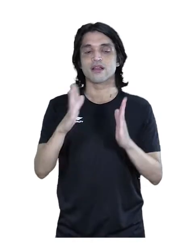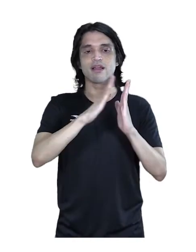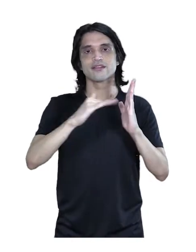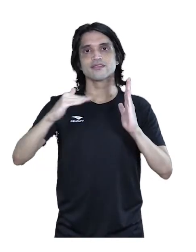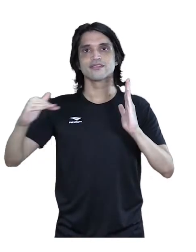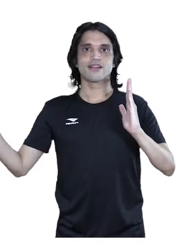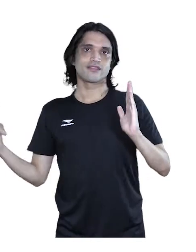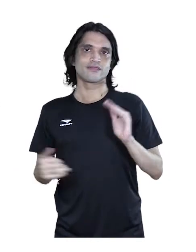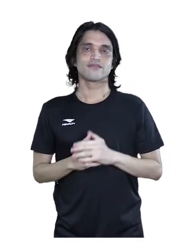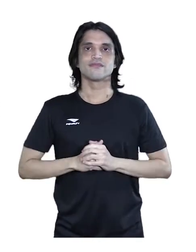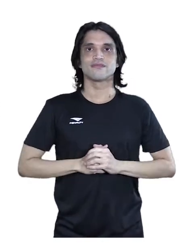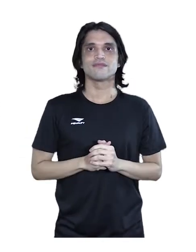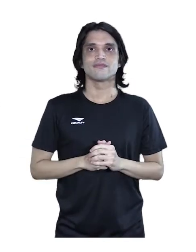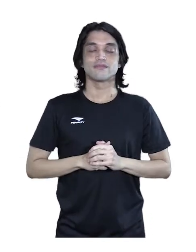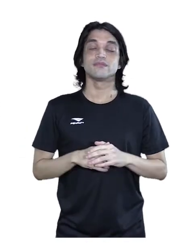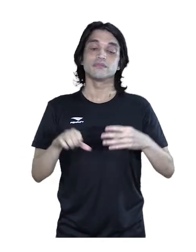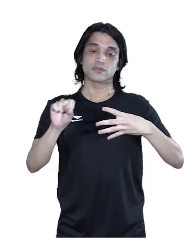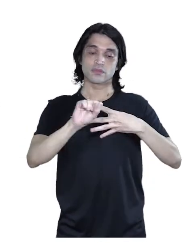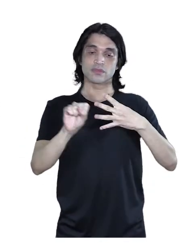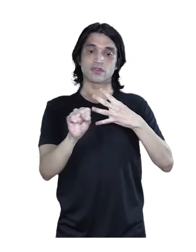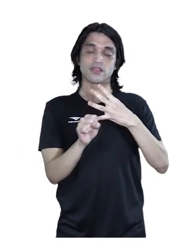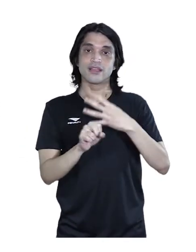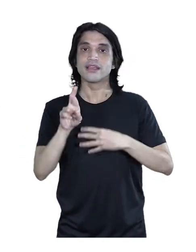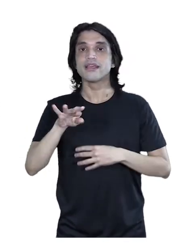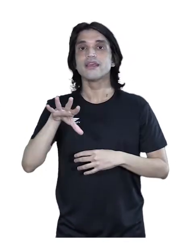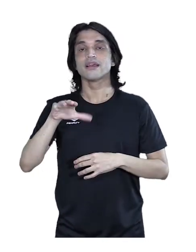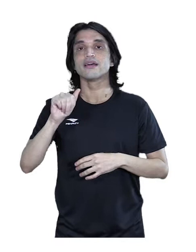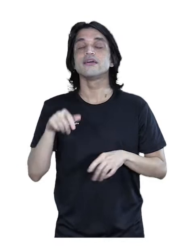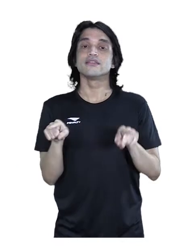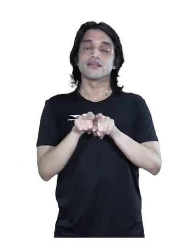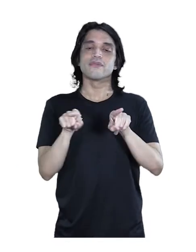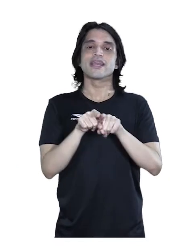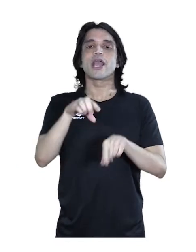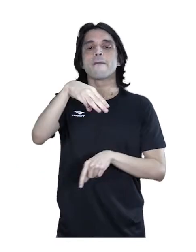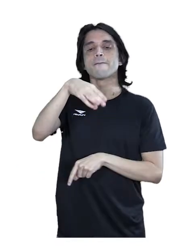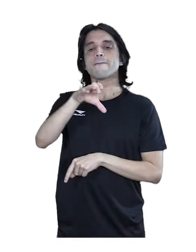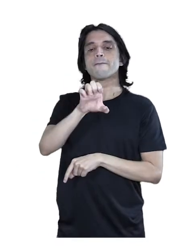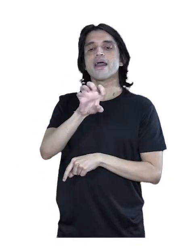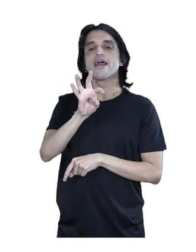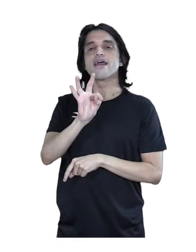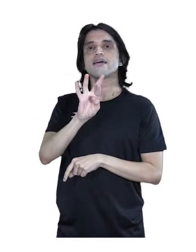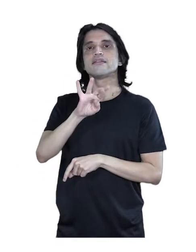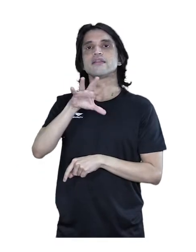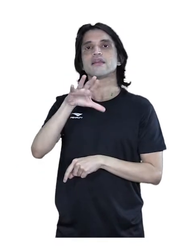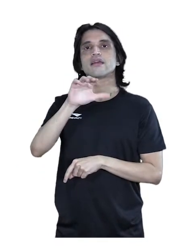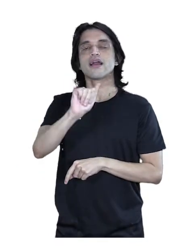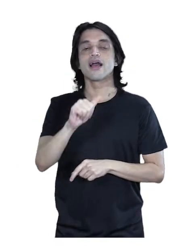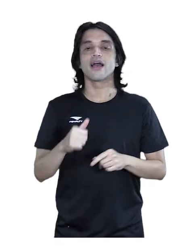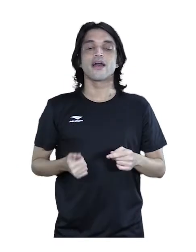rima rica, temos a métrica perfeita. A maioria dos poemas parnasianos é escrito em